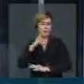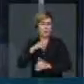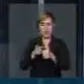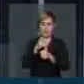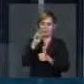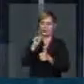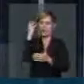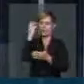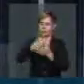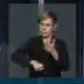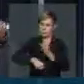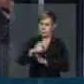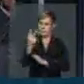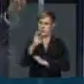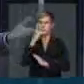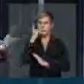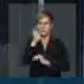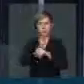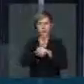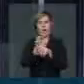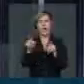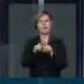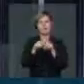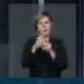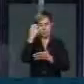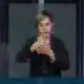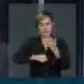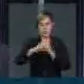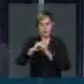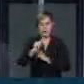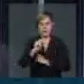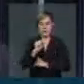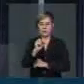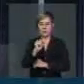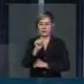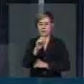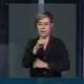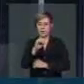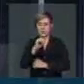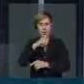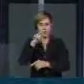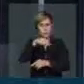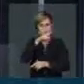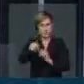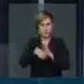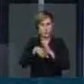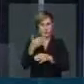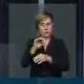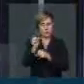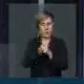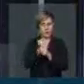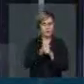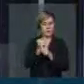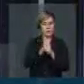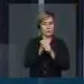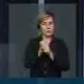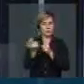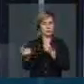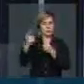No seu segundo deputado estadual também foi cassado e suspenso por dez anos, naquele ato número cinco,